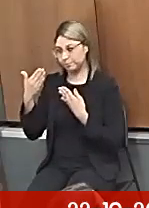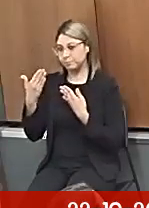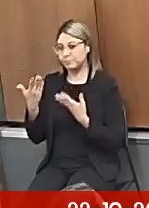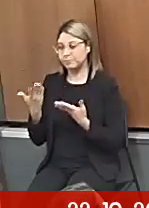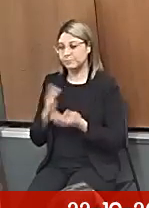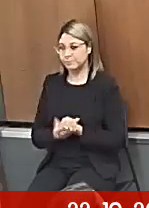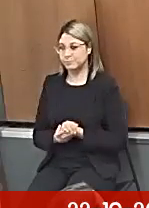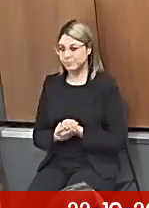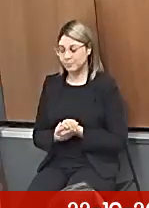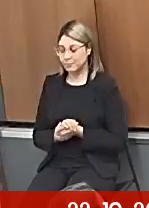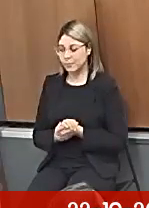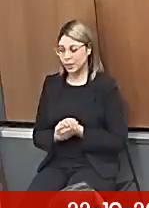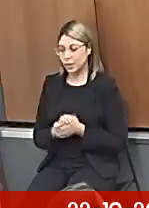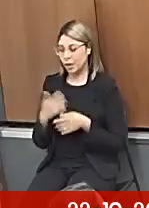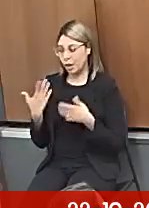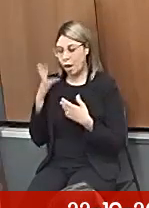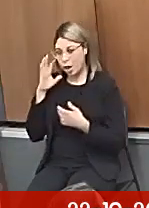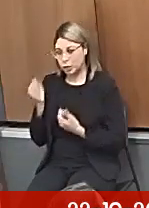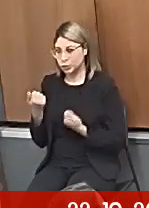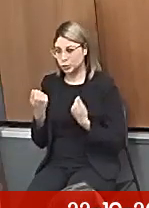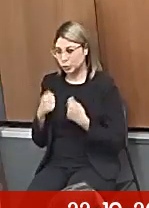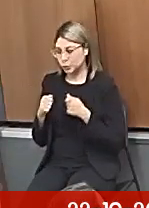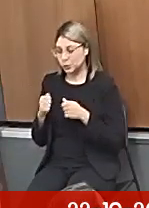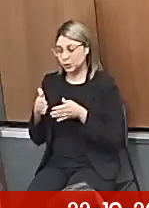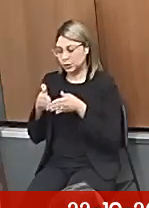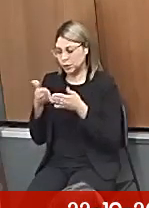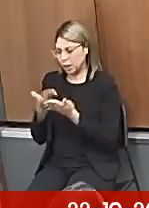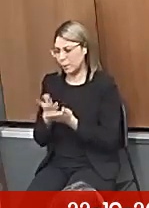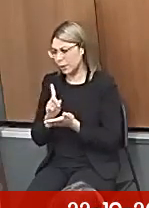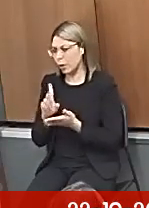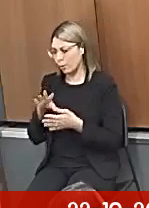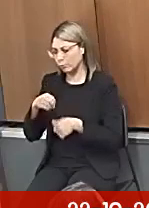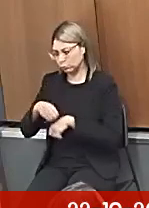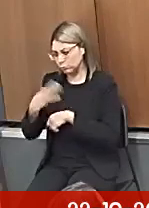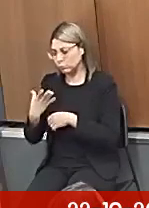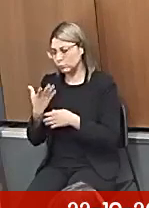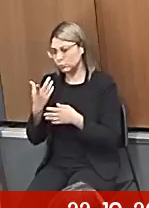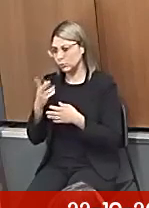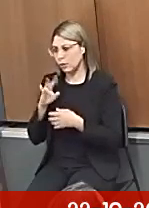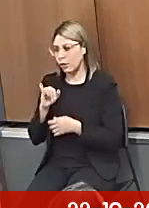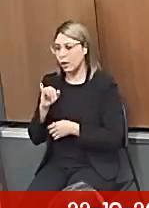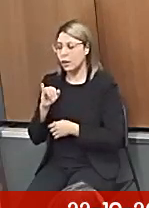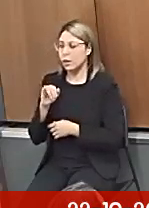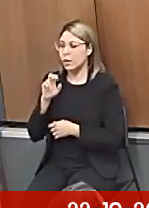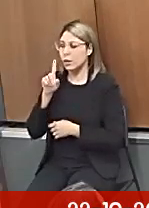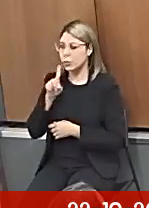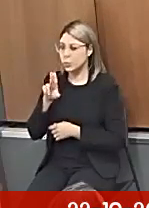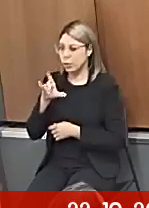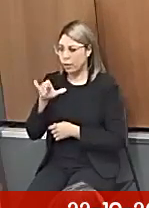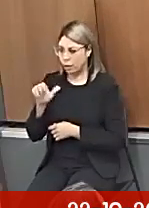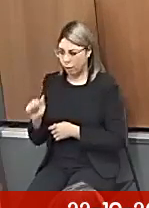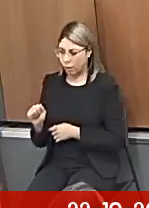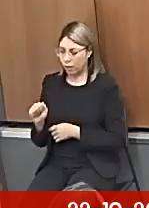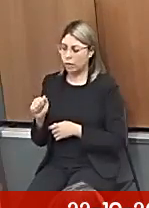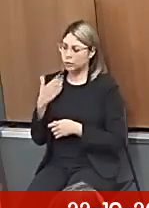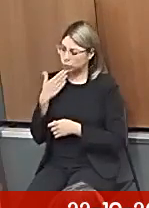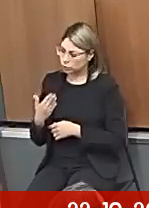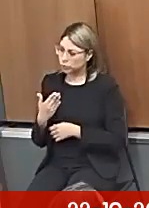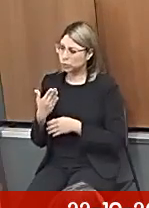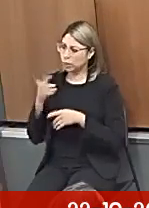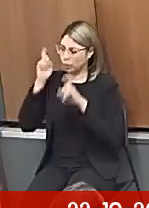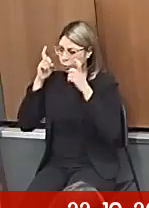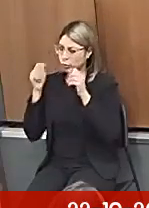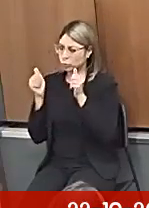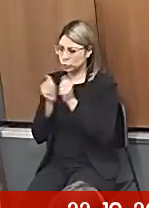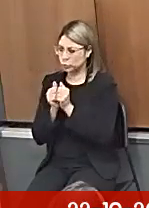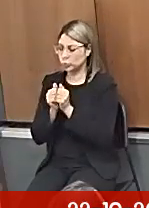propor também um encaminhamento, acho que não precisa nem servir requerimento, solicitar a Zuleika, que preside o Sinep, uma reunião com a direção